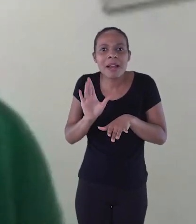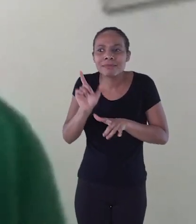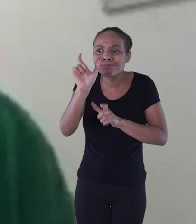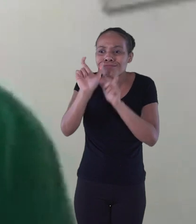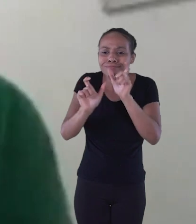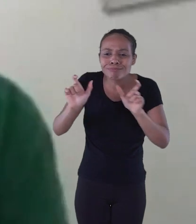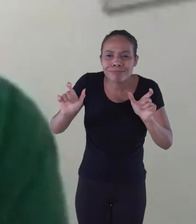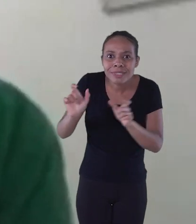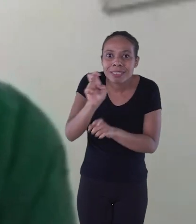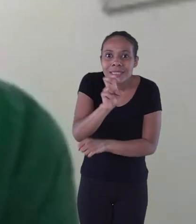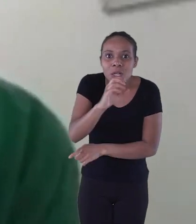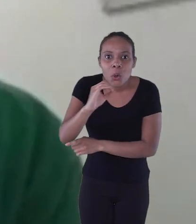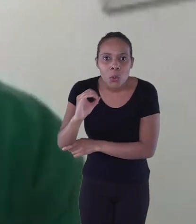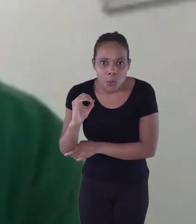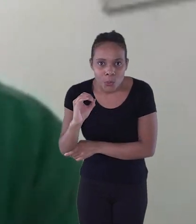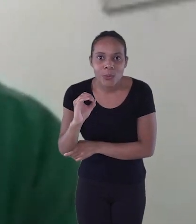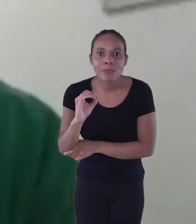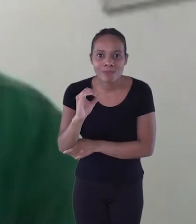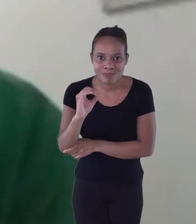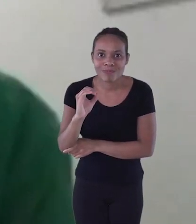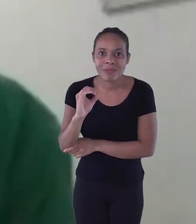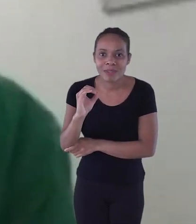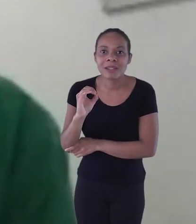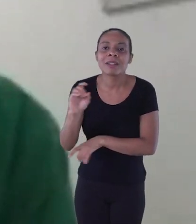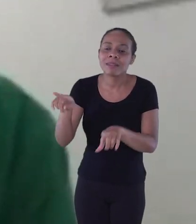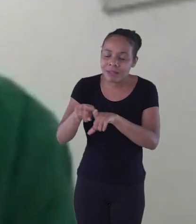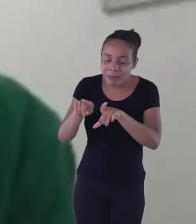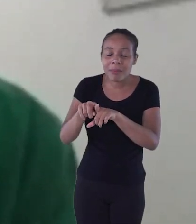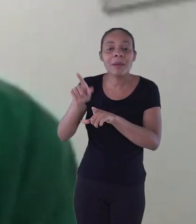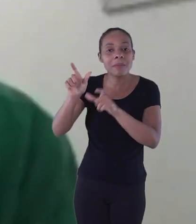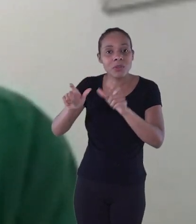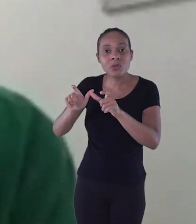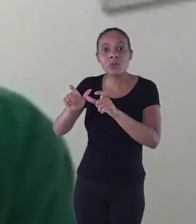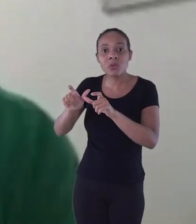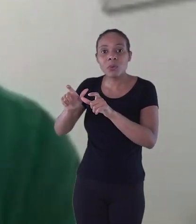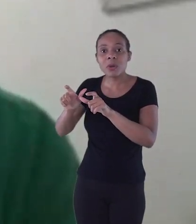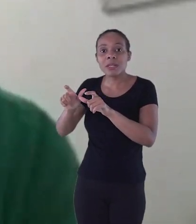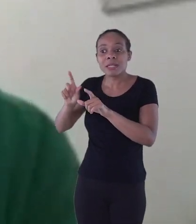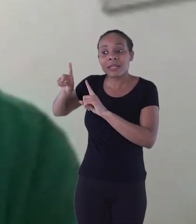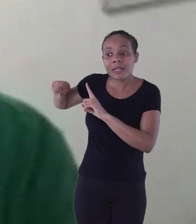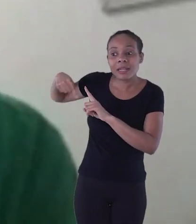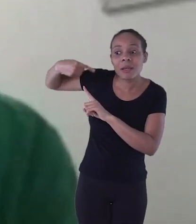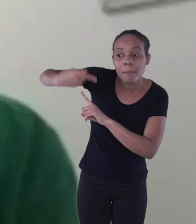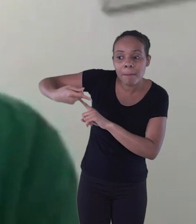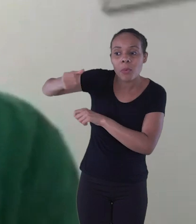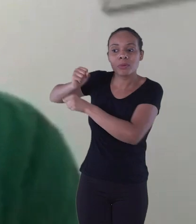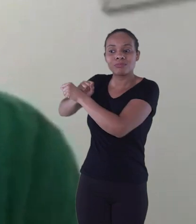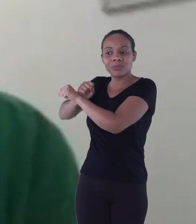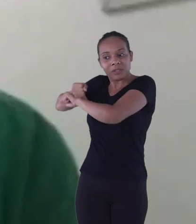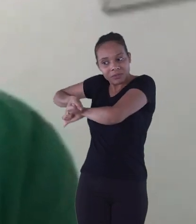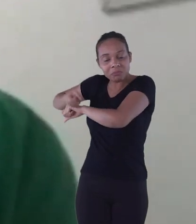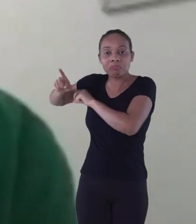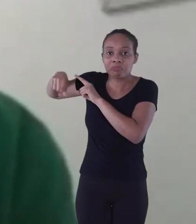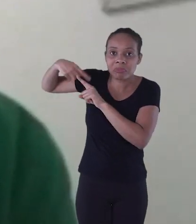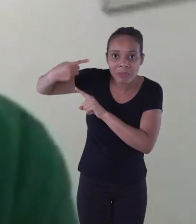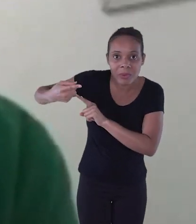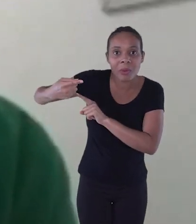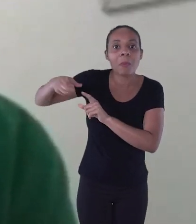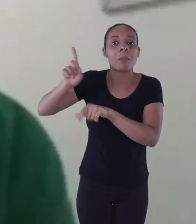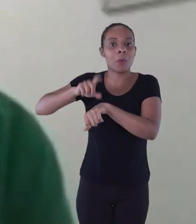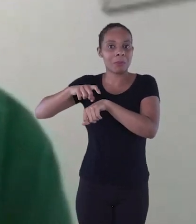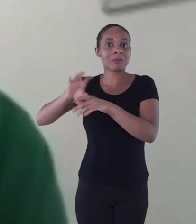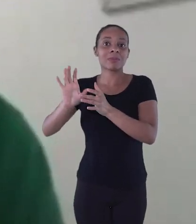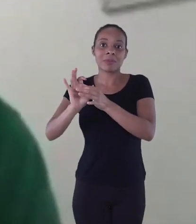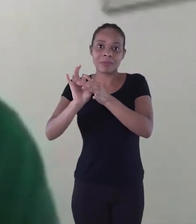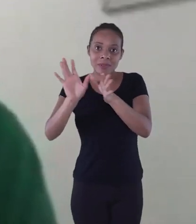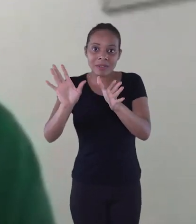nessa história, inclusive o pós-emancipação. Quando não vai ter uma escravidão no Brasil, que é o último país a abolir a escravidão, você tem uma